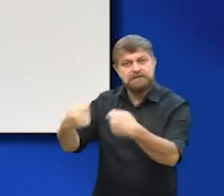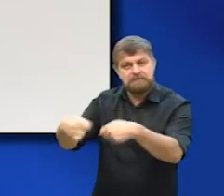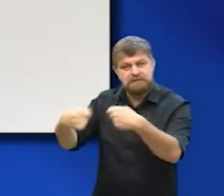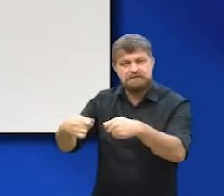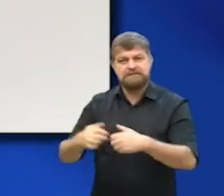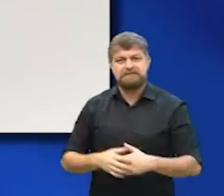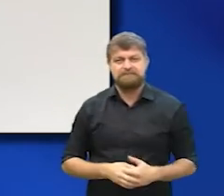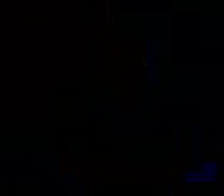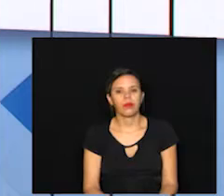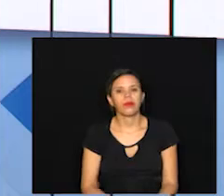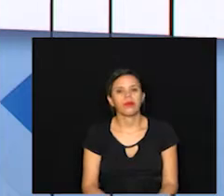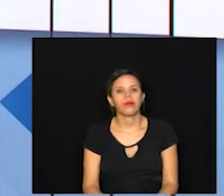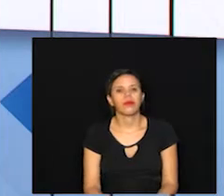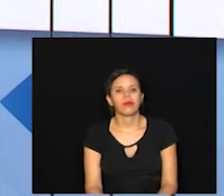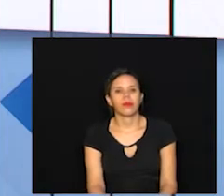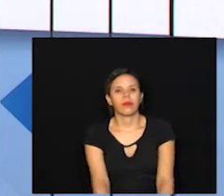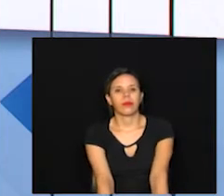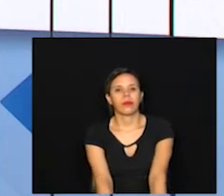oferecer àqueles que precisam.